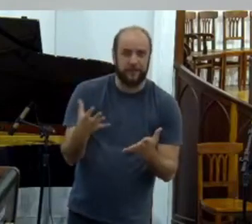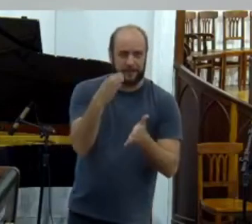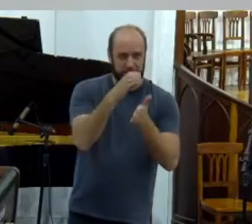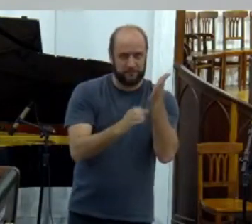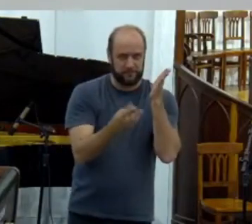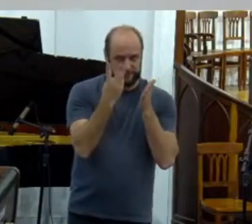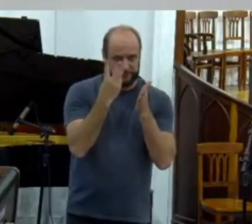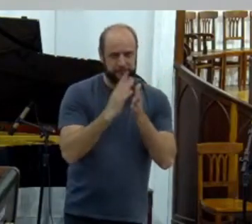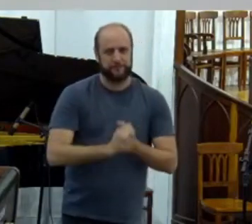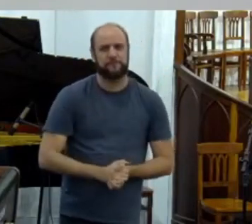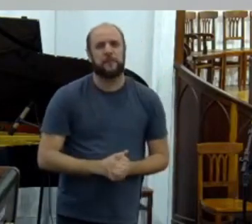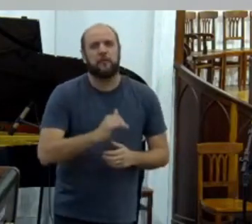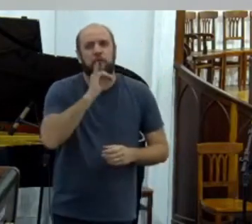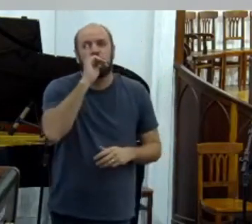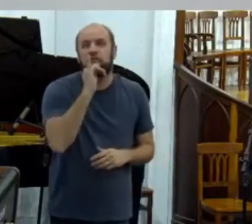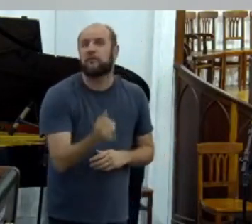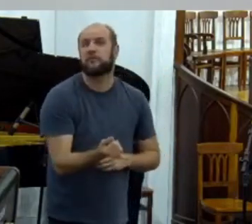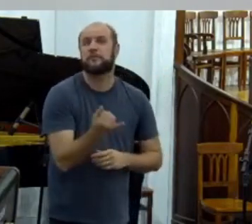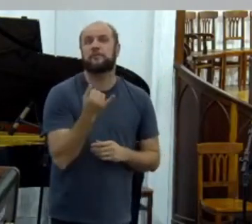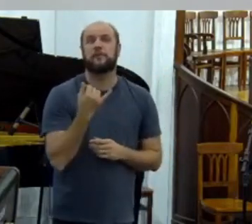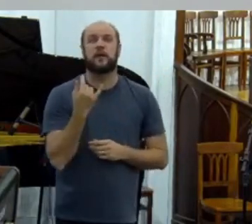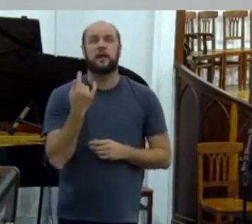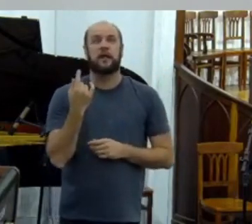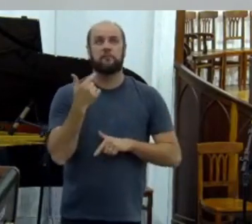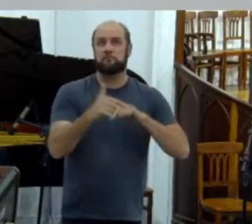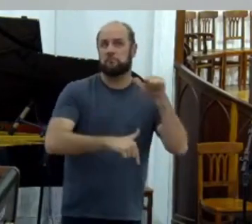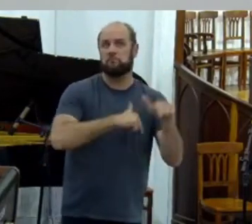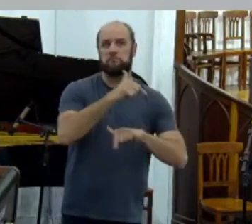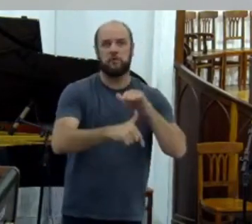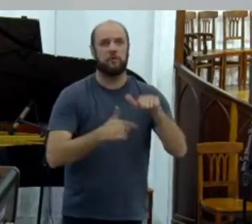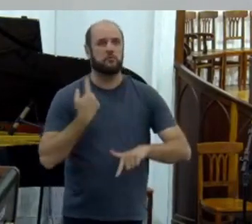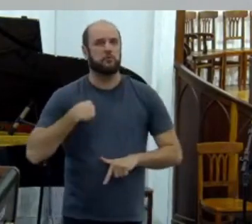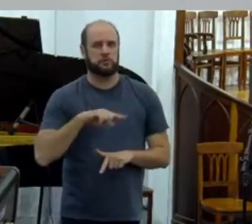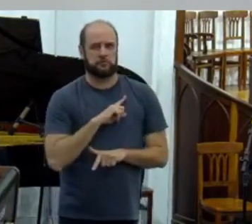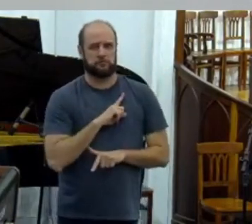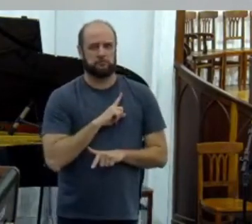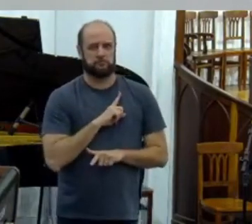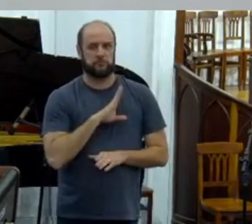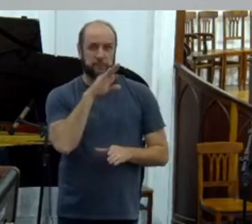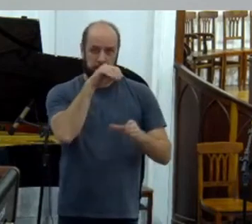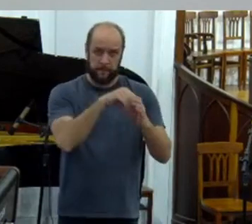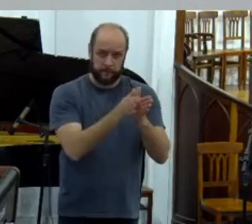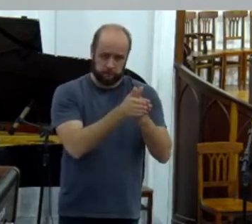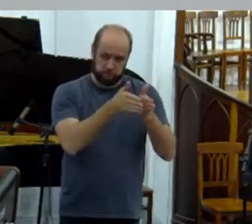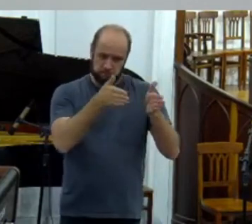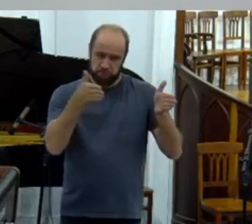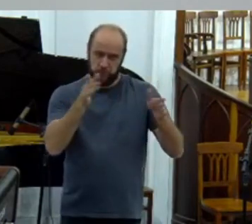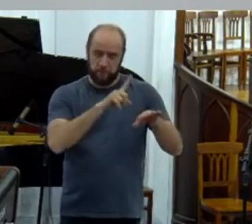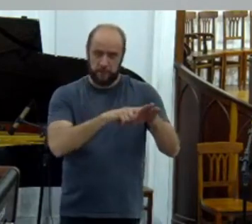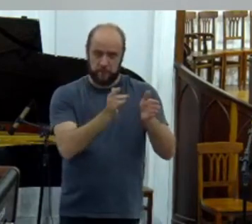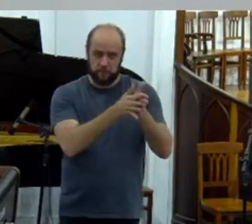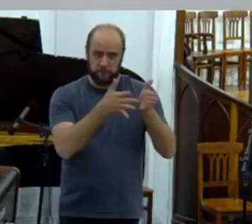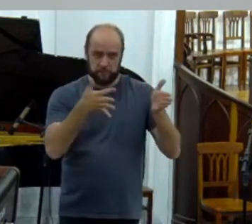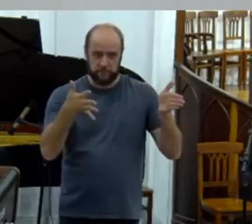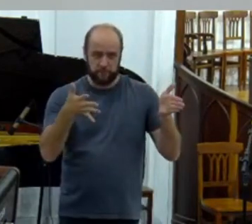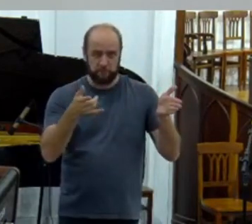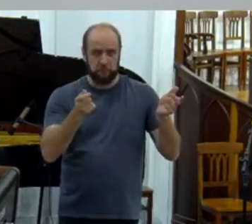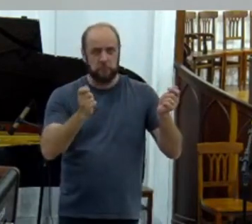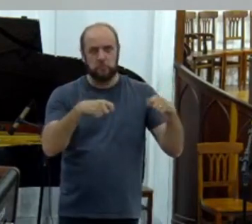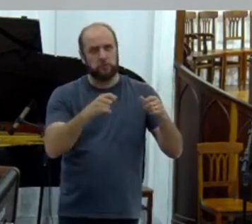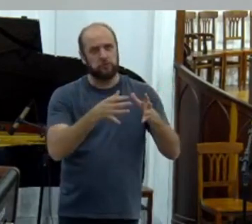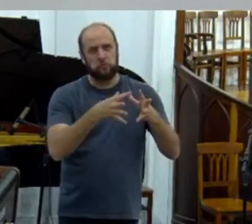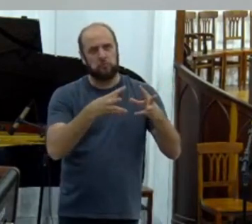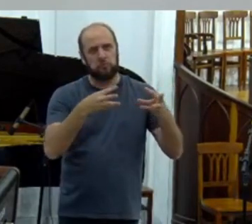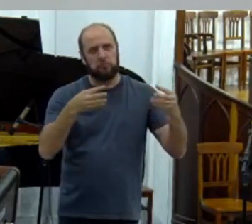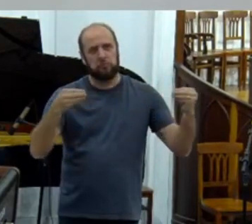capítulo 3. Ele está falando a respeito de nossas obras, dentro do tempo, que são passageiras e são